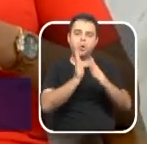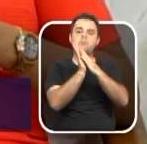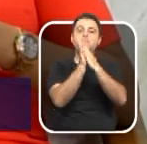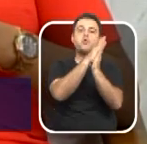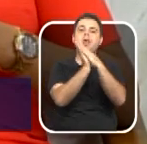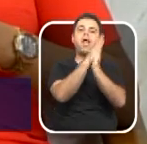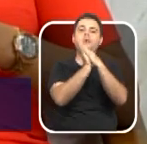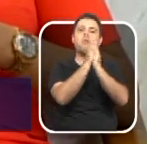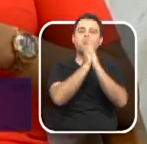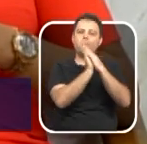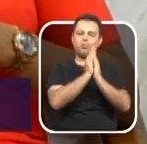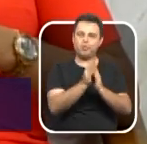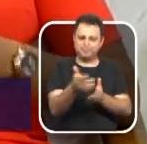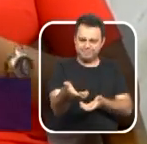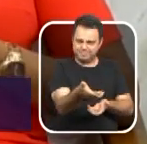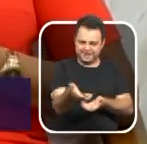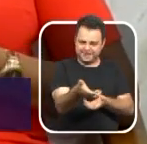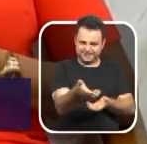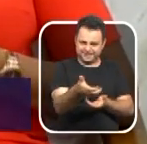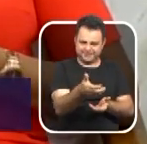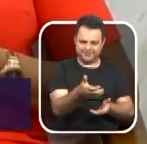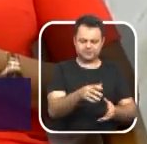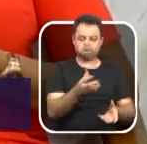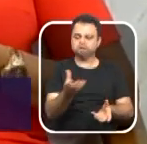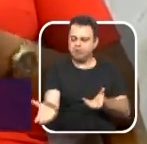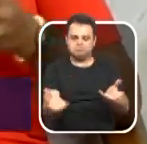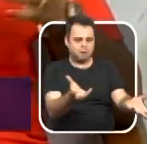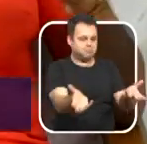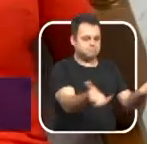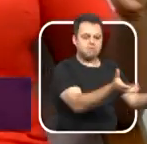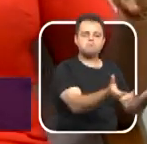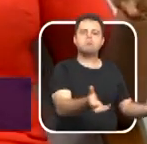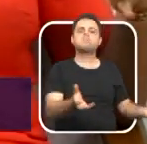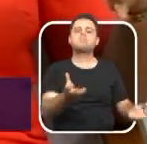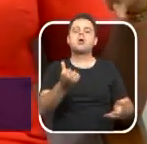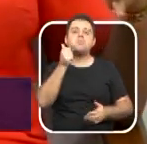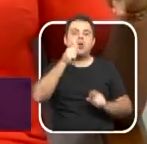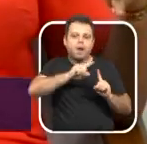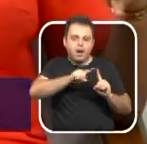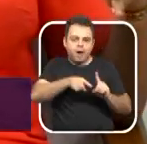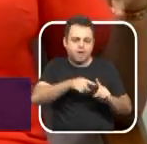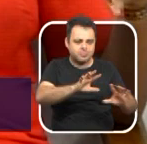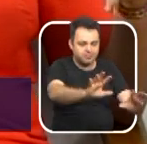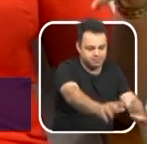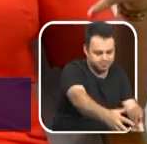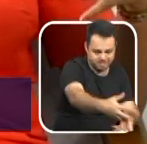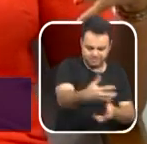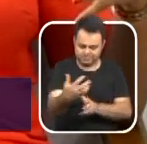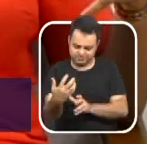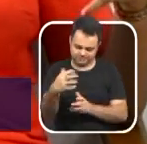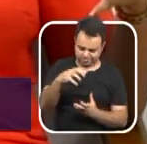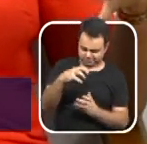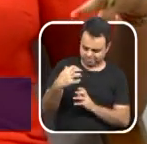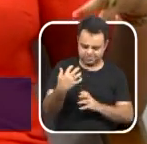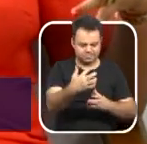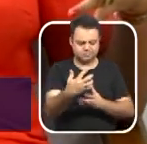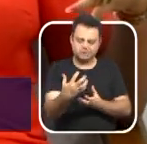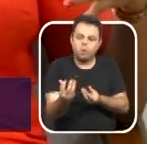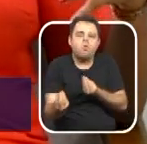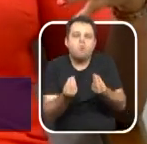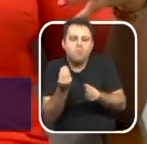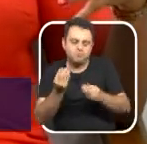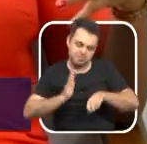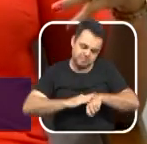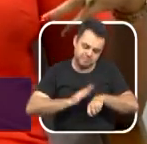sensação, né, de como realizar a manobra, porque o boneco, ele é pesadinho como um bebê.